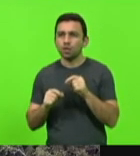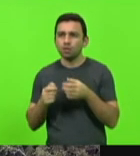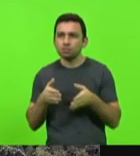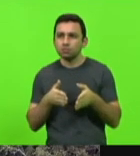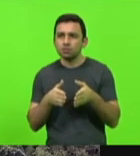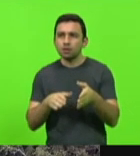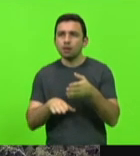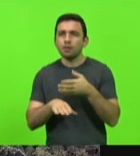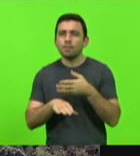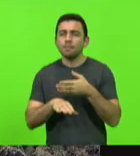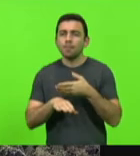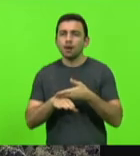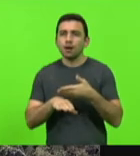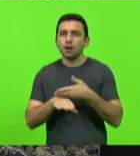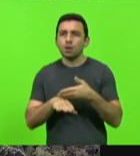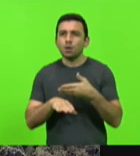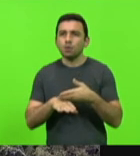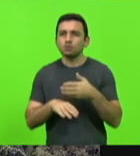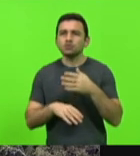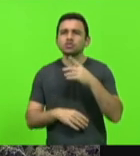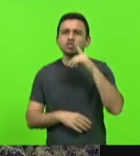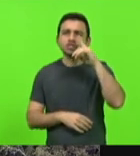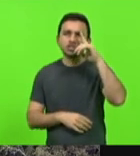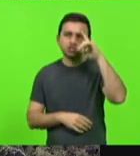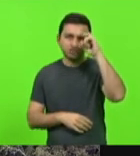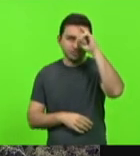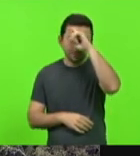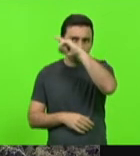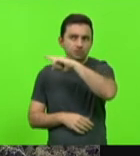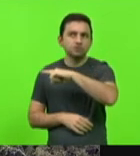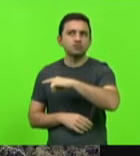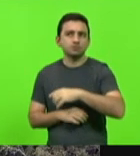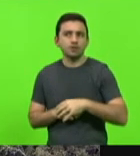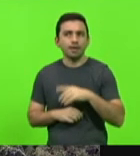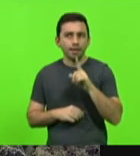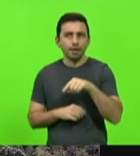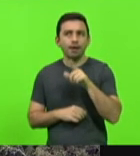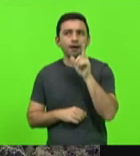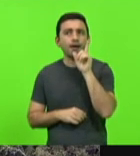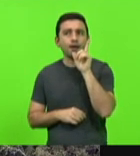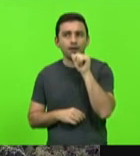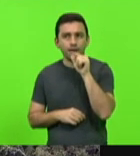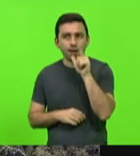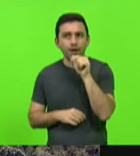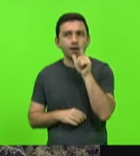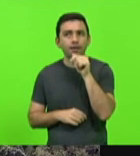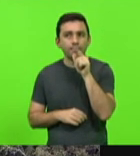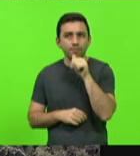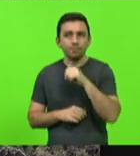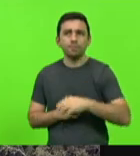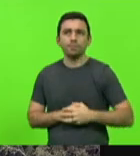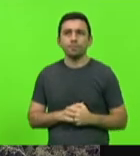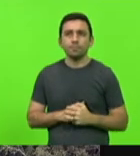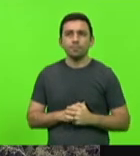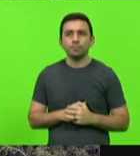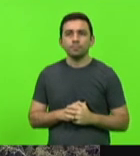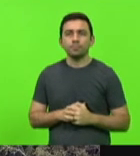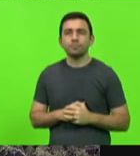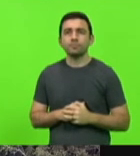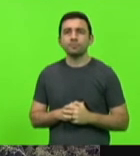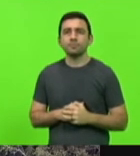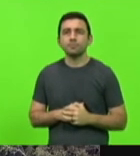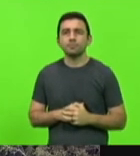risquinho branco que está raro hoje em dia. Isso é a água, a famosa água, presidente. É o que nós